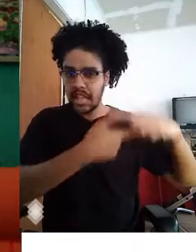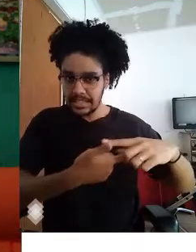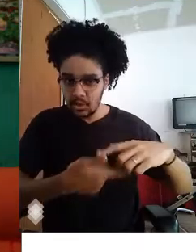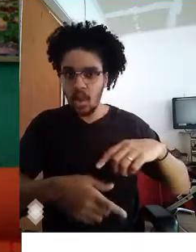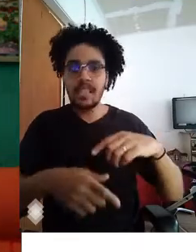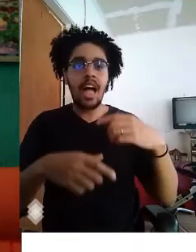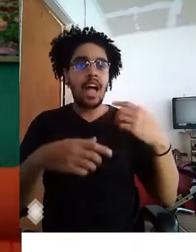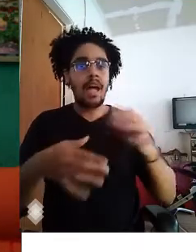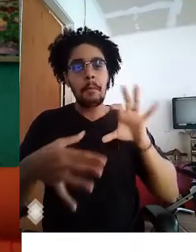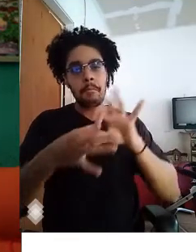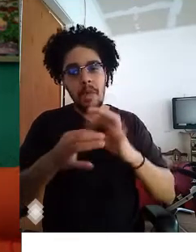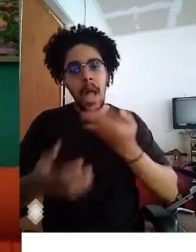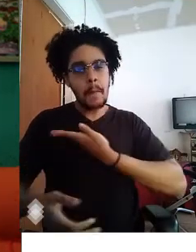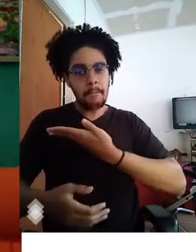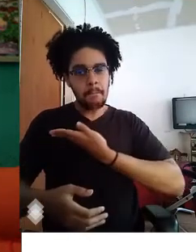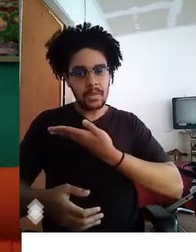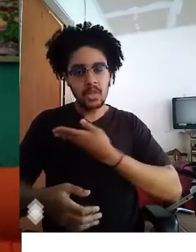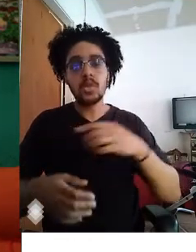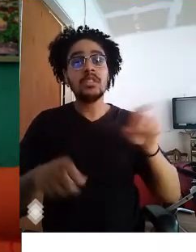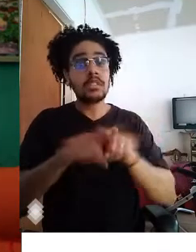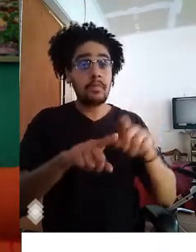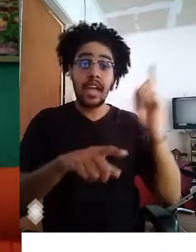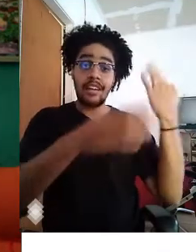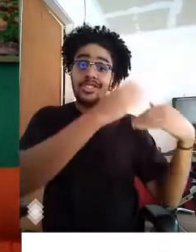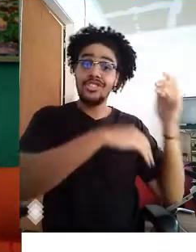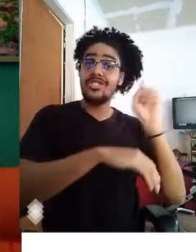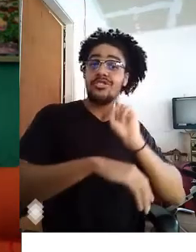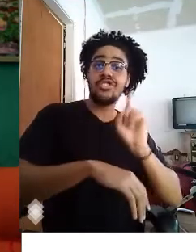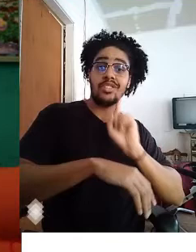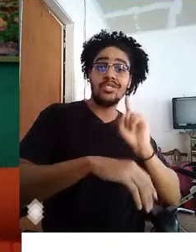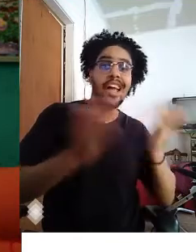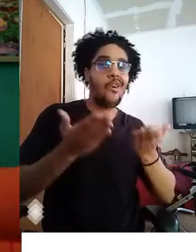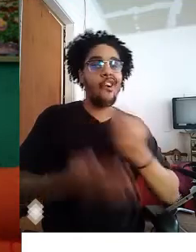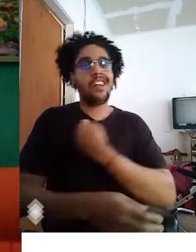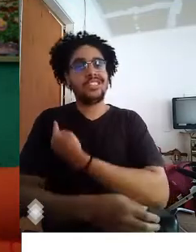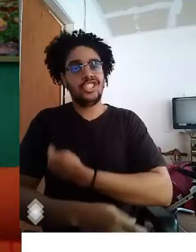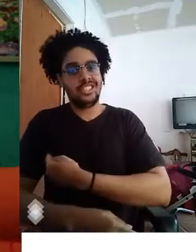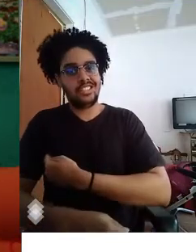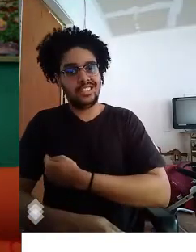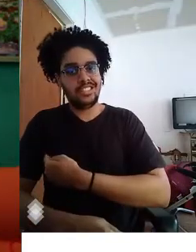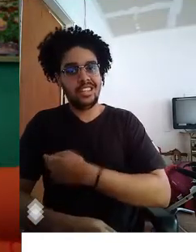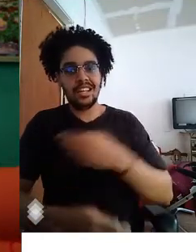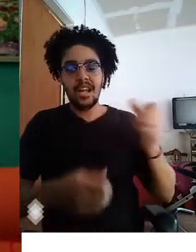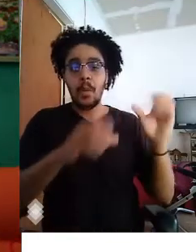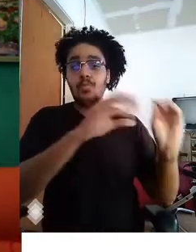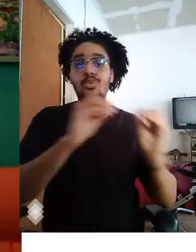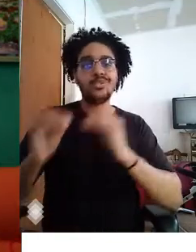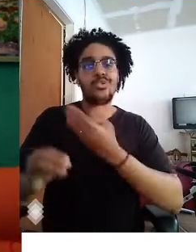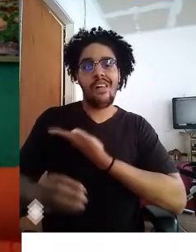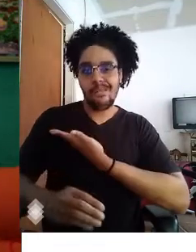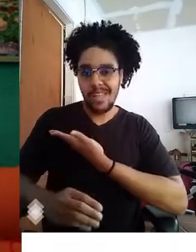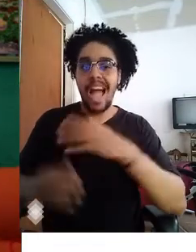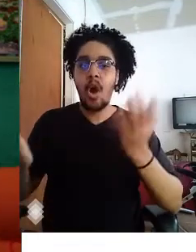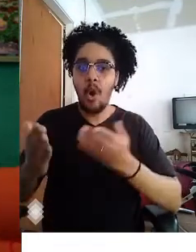ou colônias, entre aspas, dos Estados Unidos. O Brasil é um deles. Mas a China vem investindo pesadamente na África